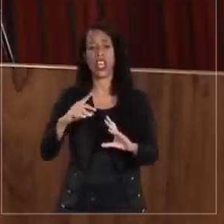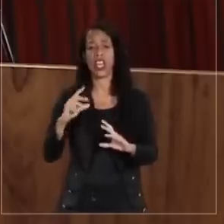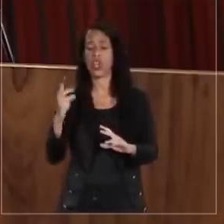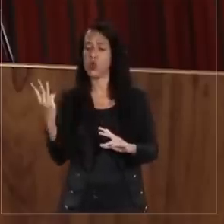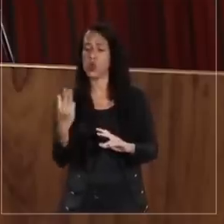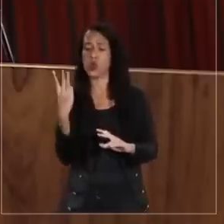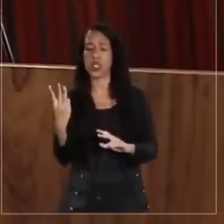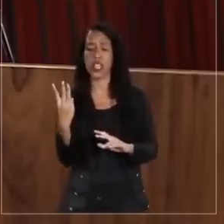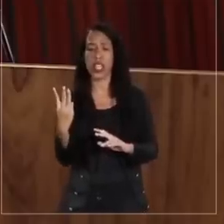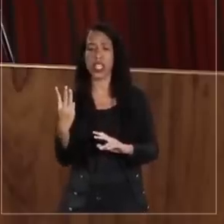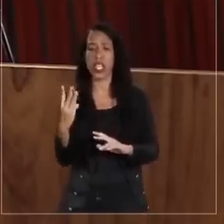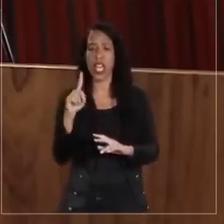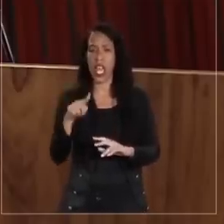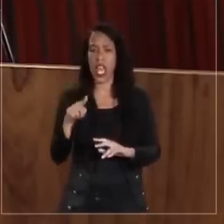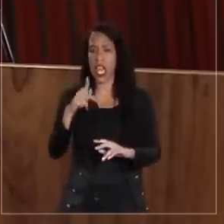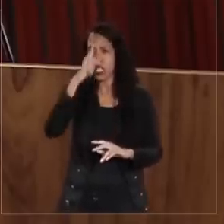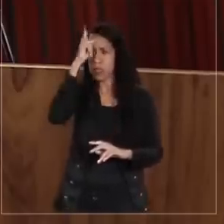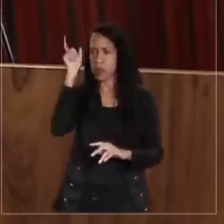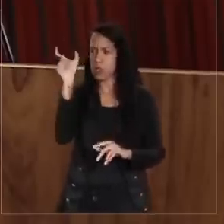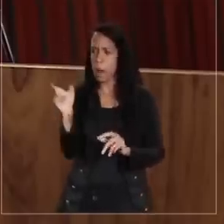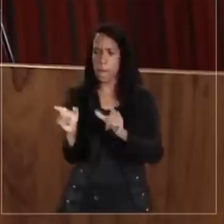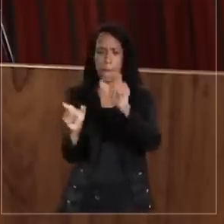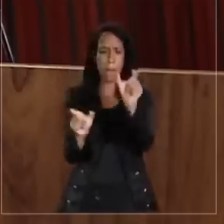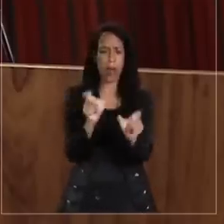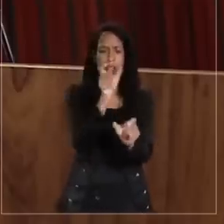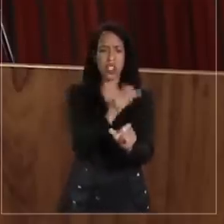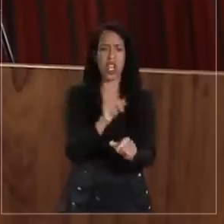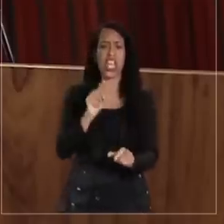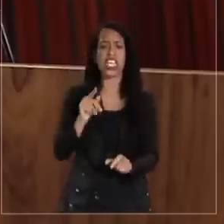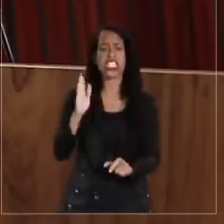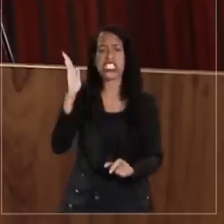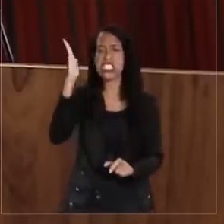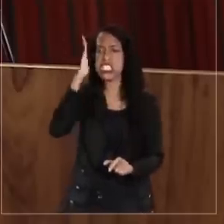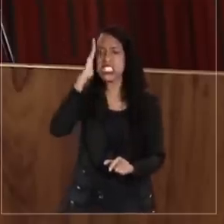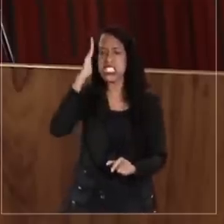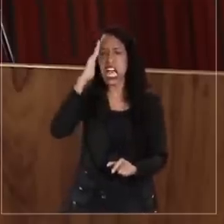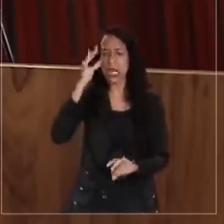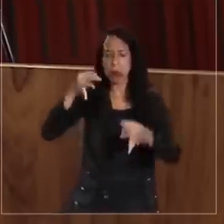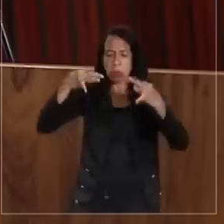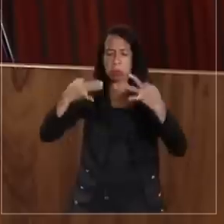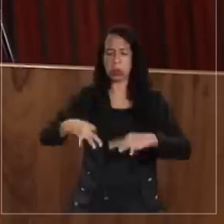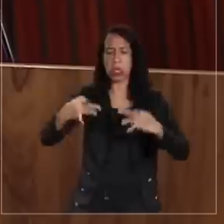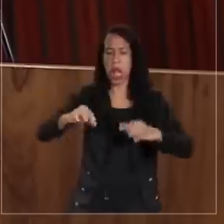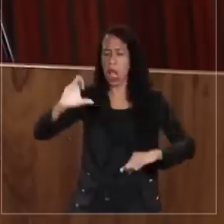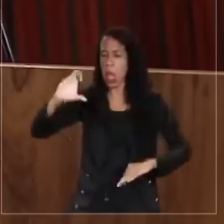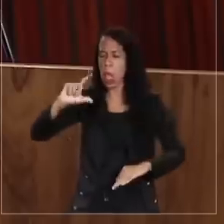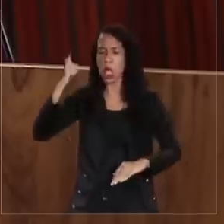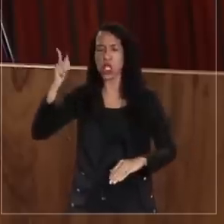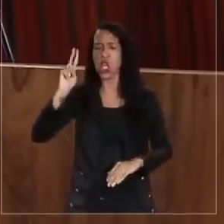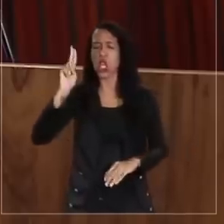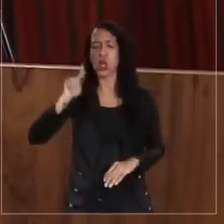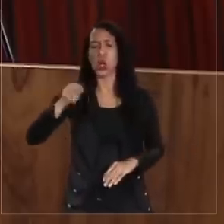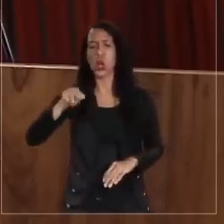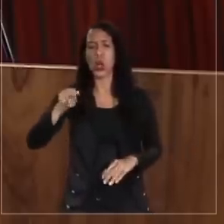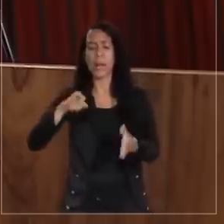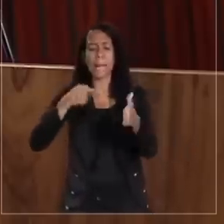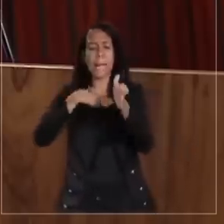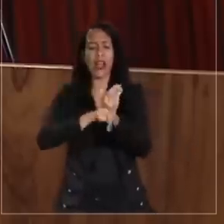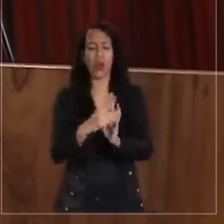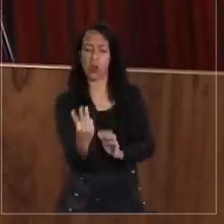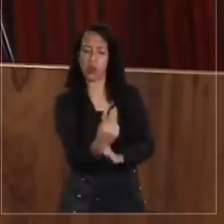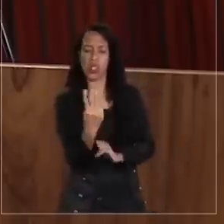três são pessoas cuja notabilidade do saber são óbvias. Ninguém perguntou, quando um desses três